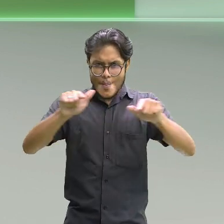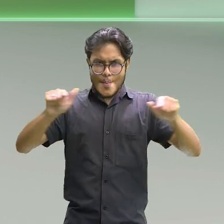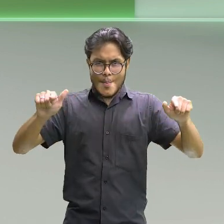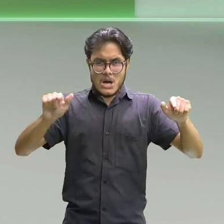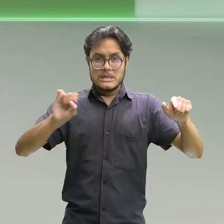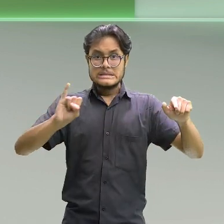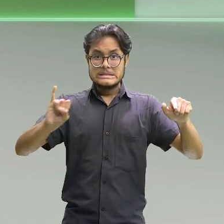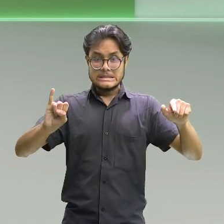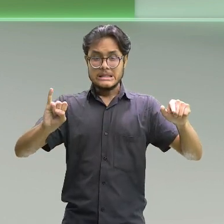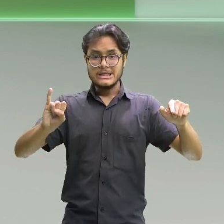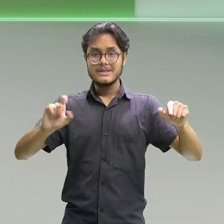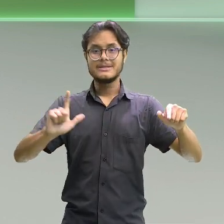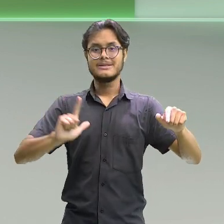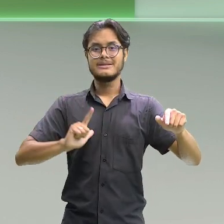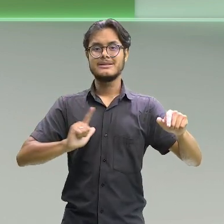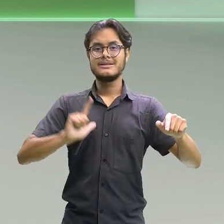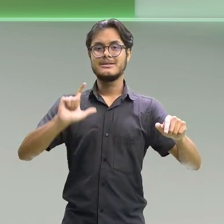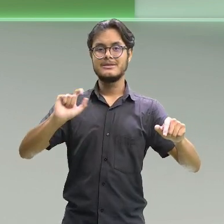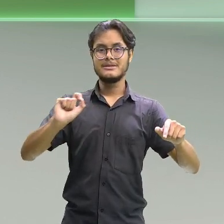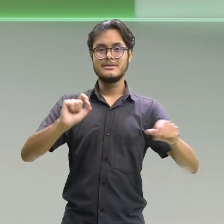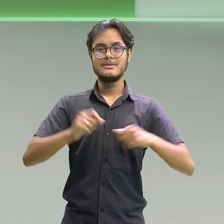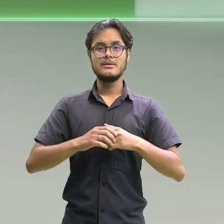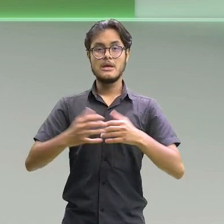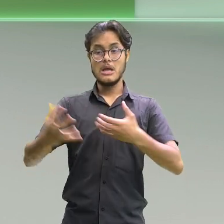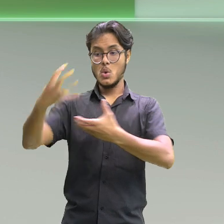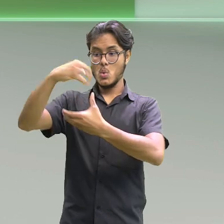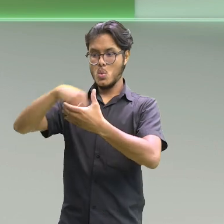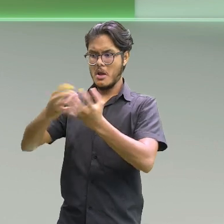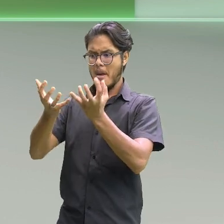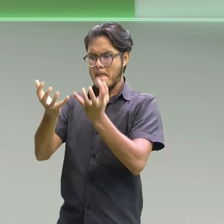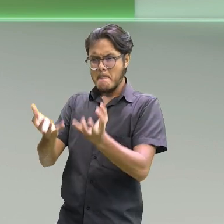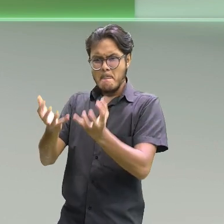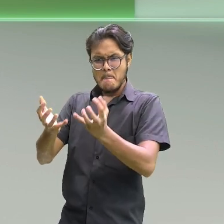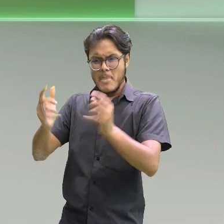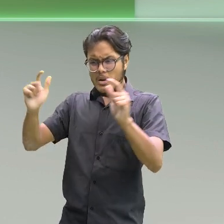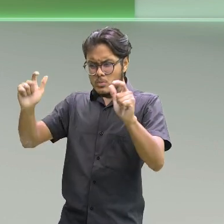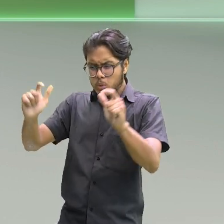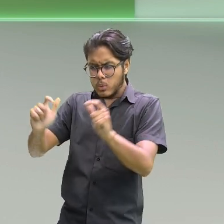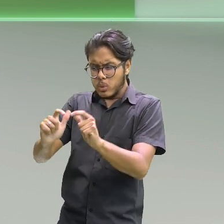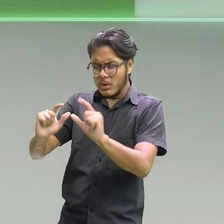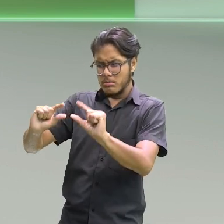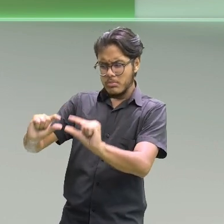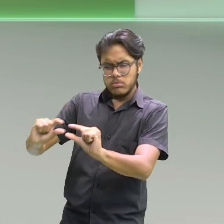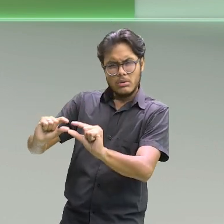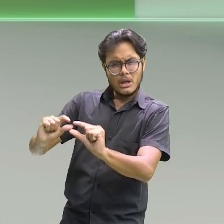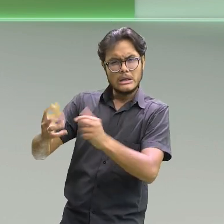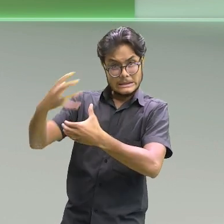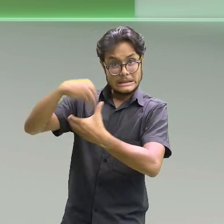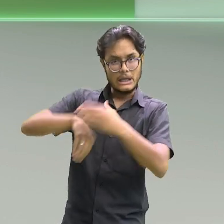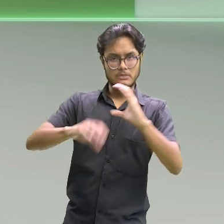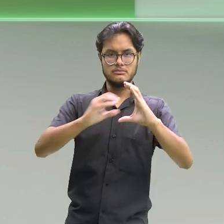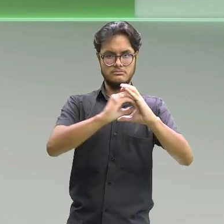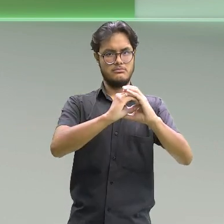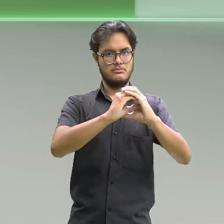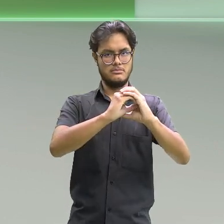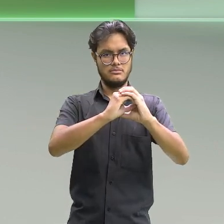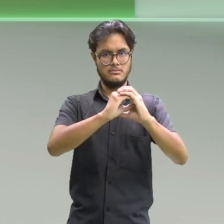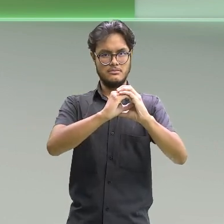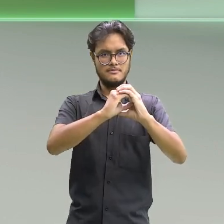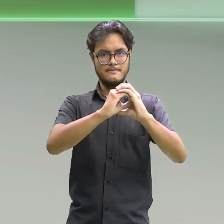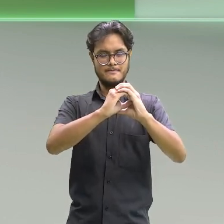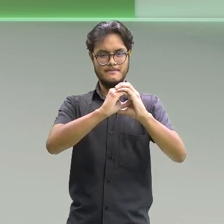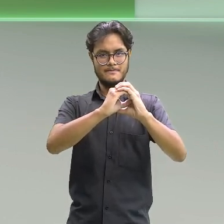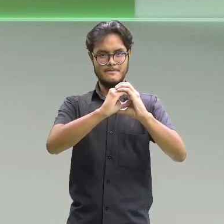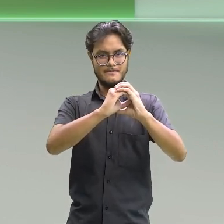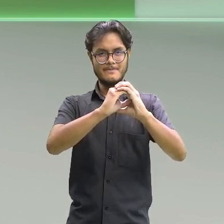sofriam desvio era um espaço denso, um espaço pequeno, né? Esse espaço pequeno era o núcleo do átomo. E